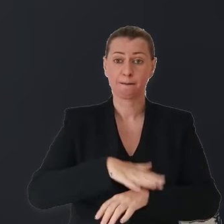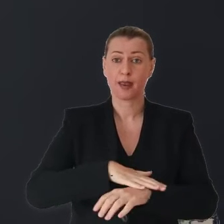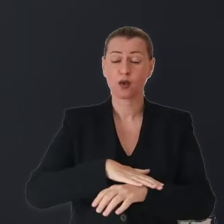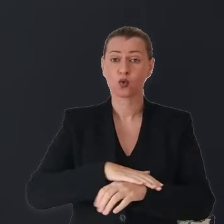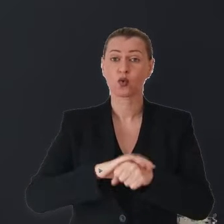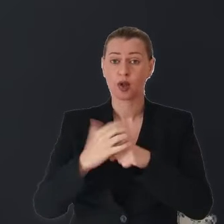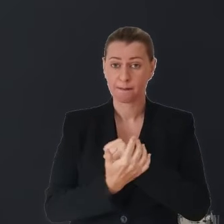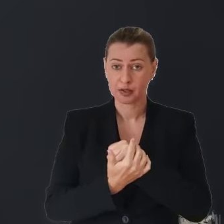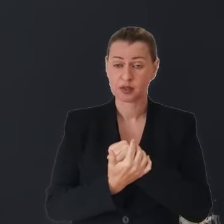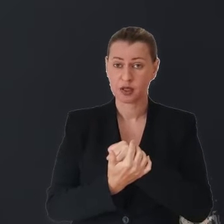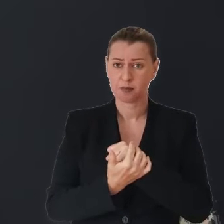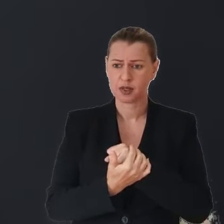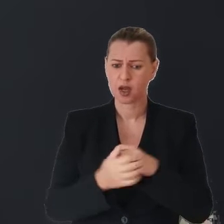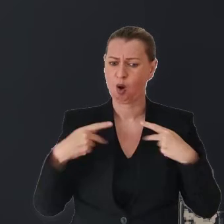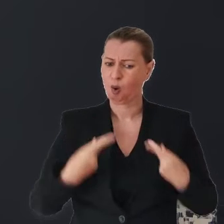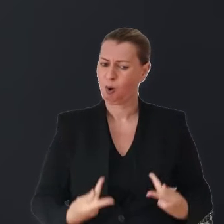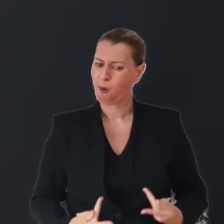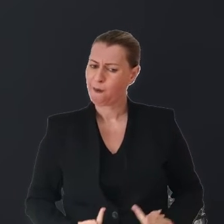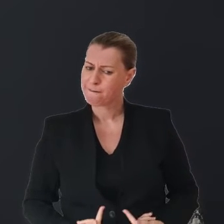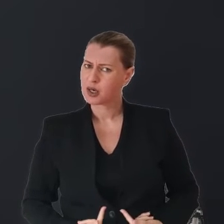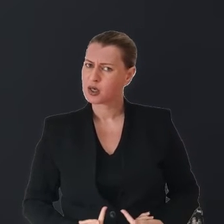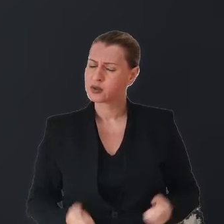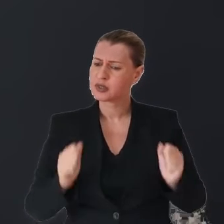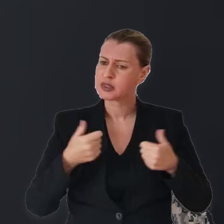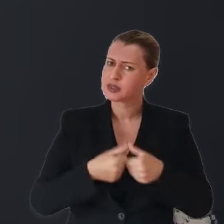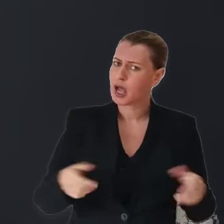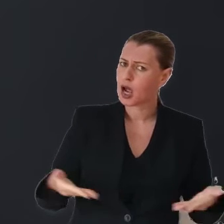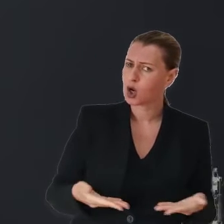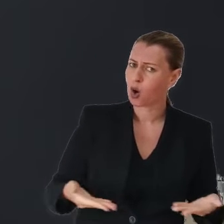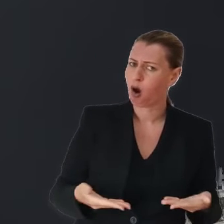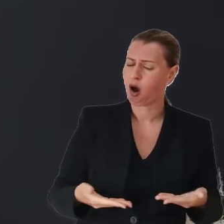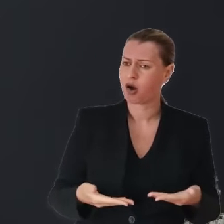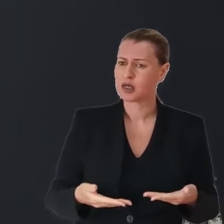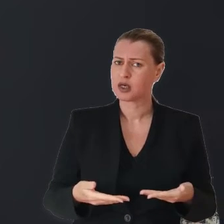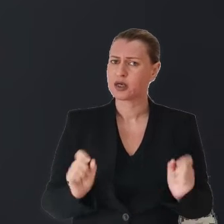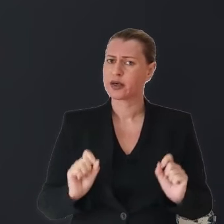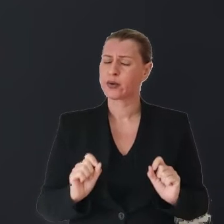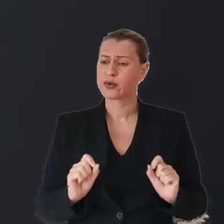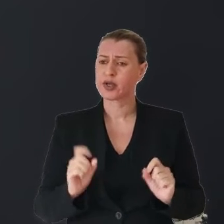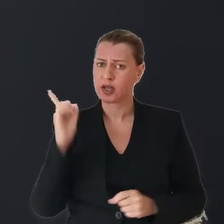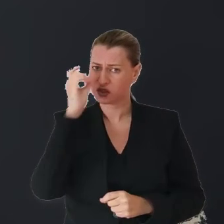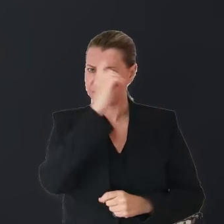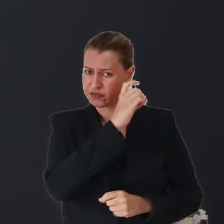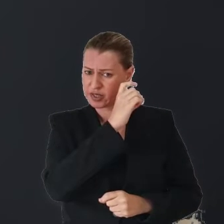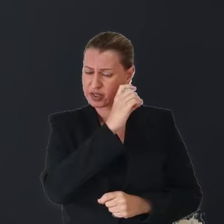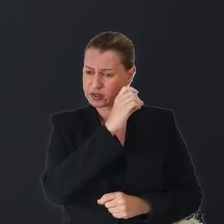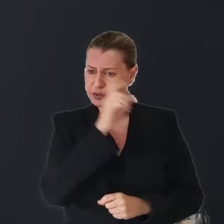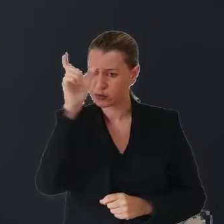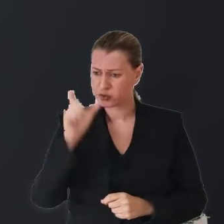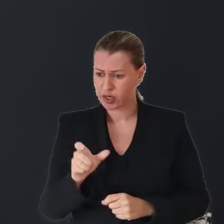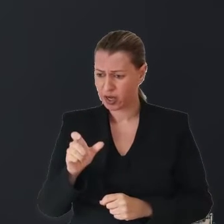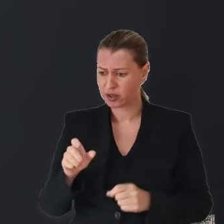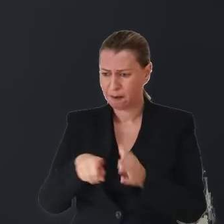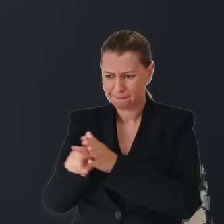seres humanos estão, ou pelo menos deveriam estar, um pouco impossibilitados de serem pesquisados mais de